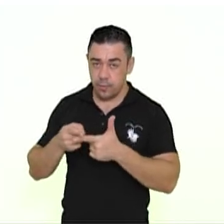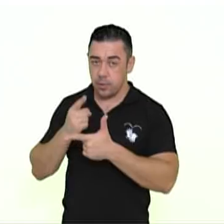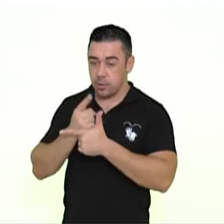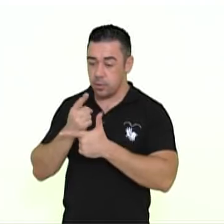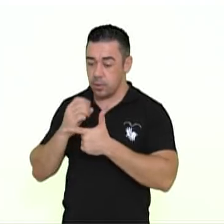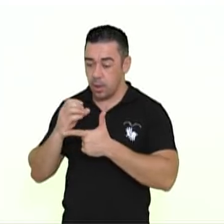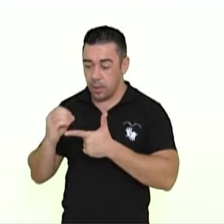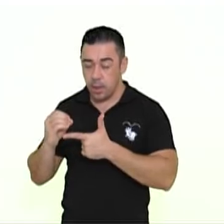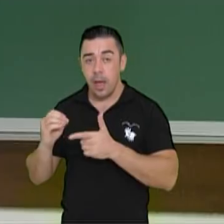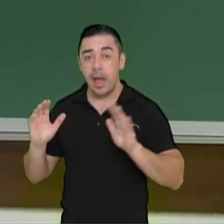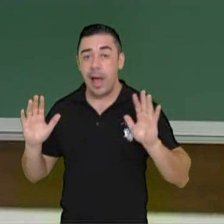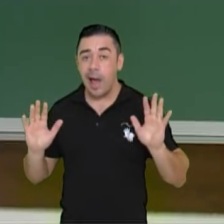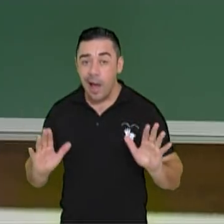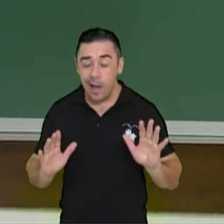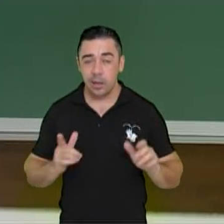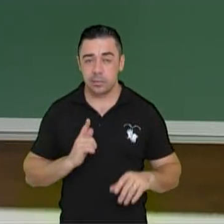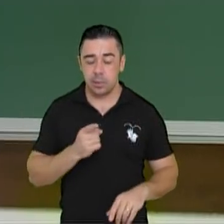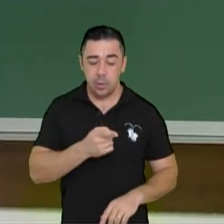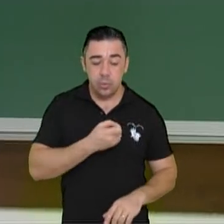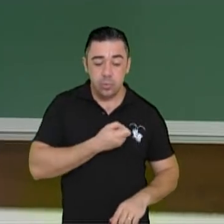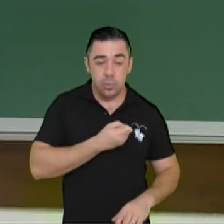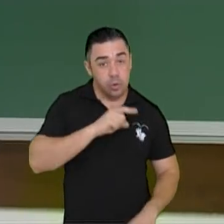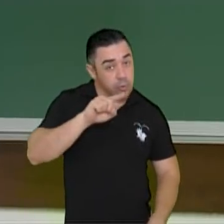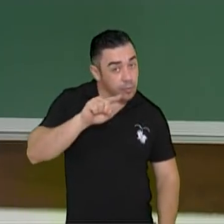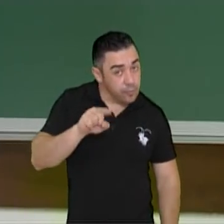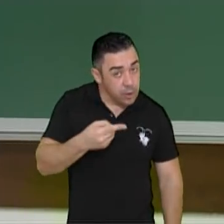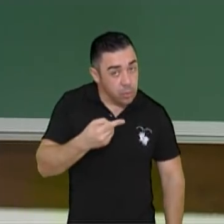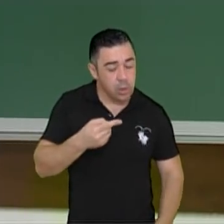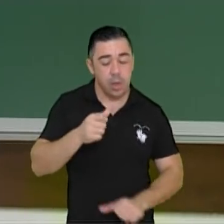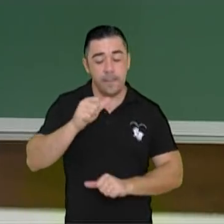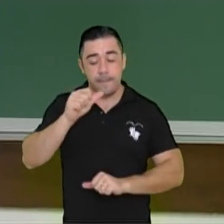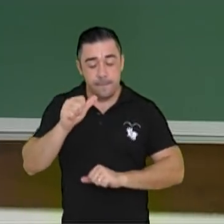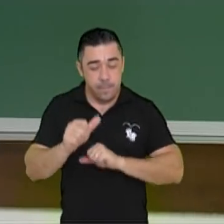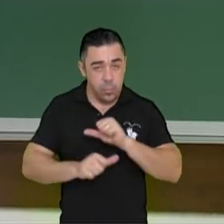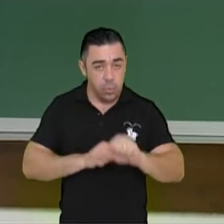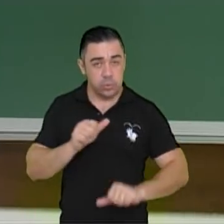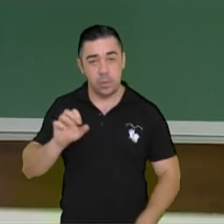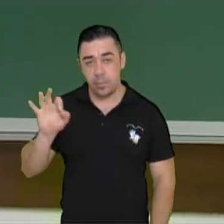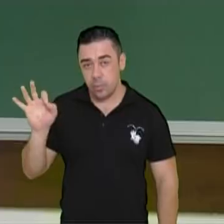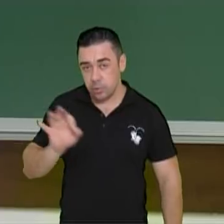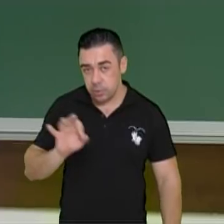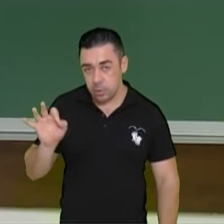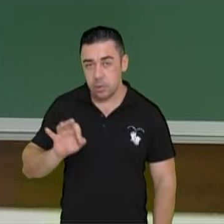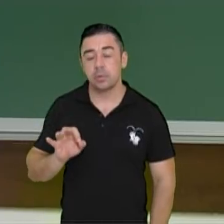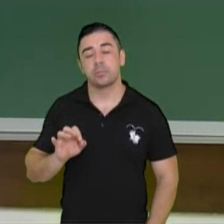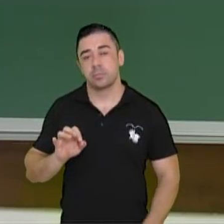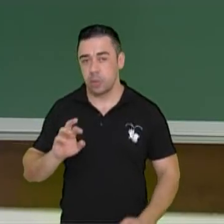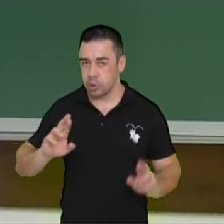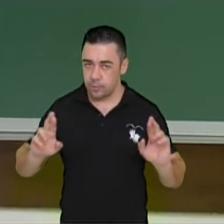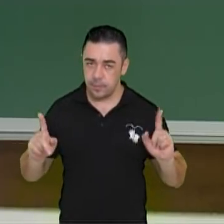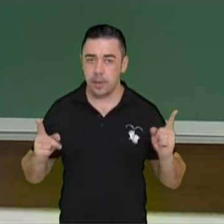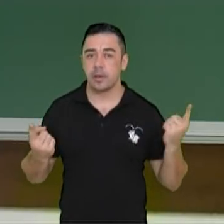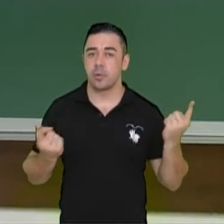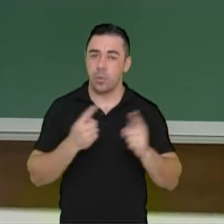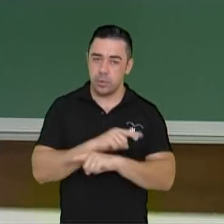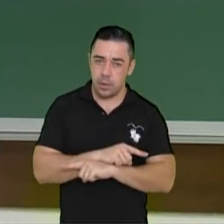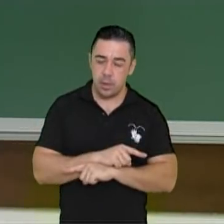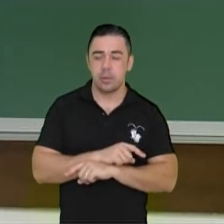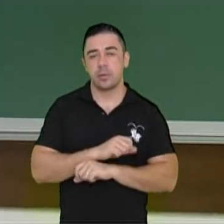100. Agora, quando eu tenho decimal e eu vou transformar para porcentagem, a gente faz o contrário.